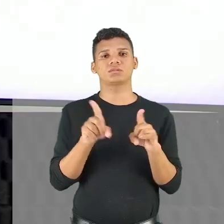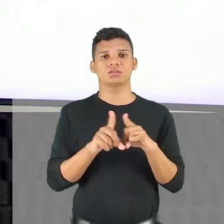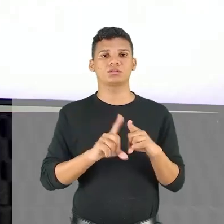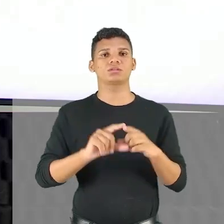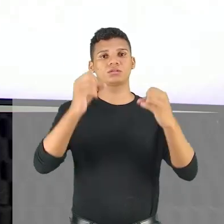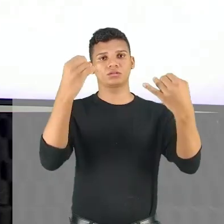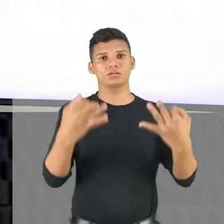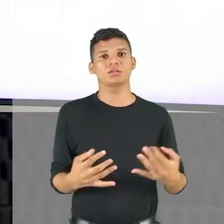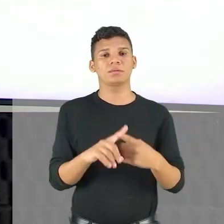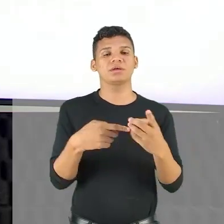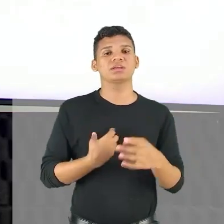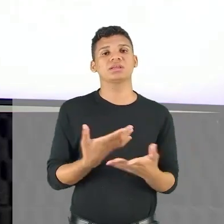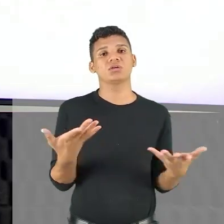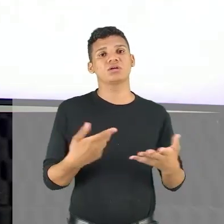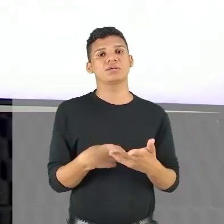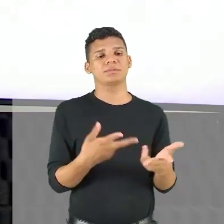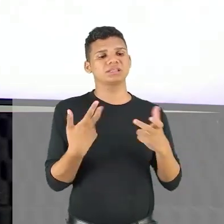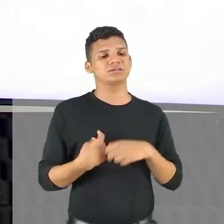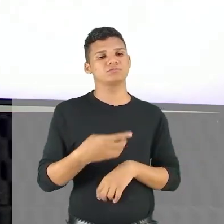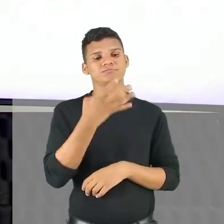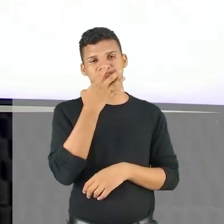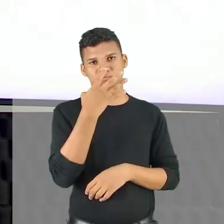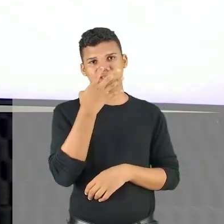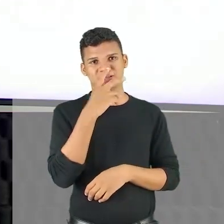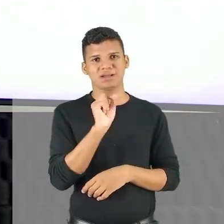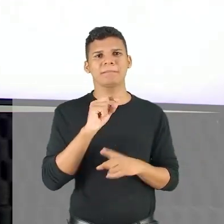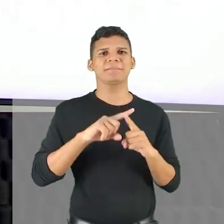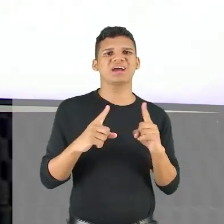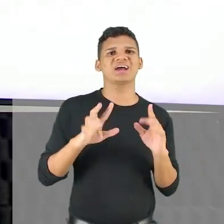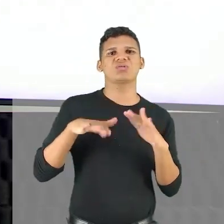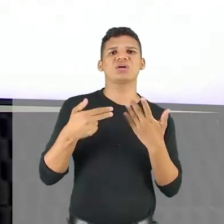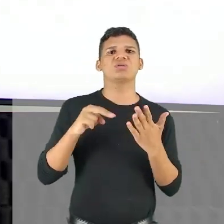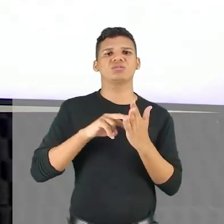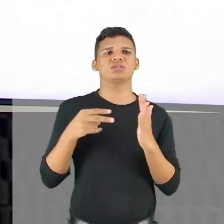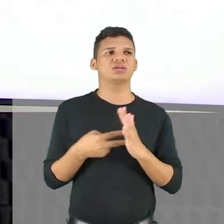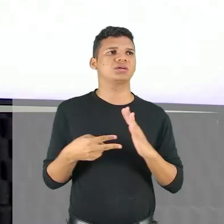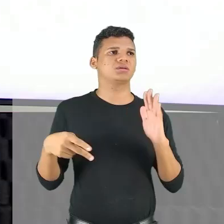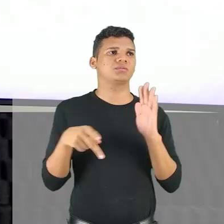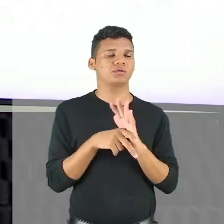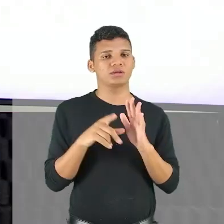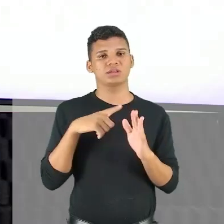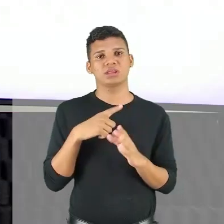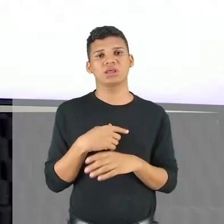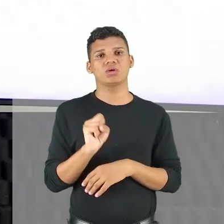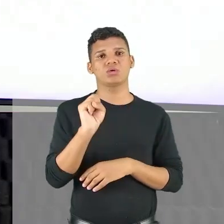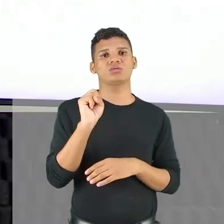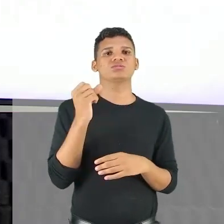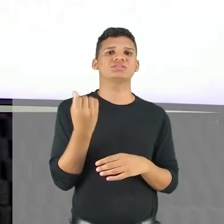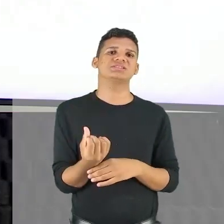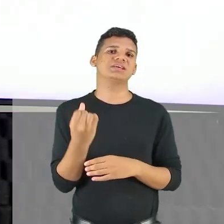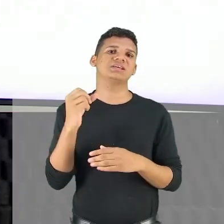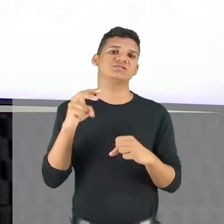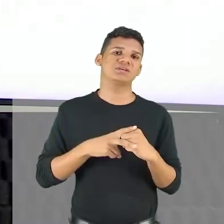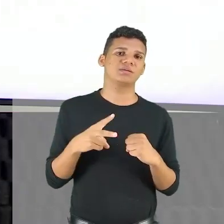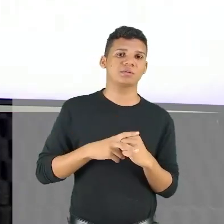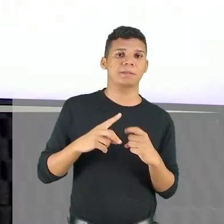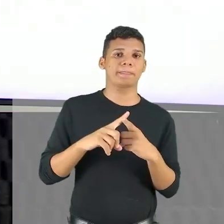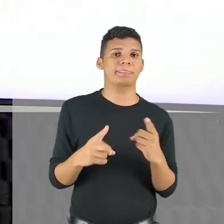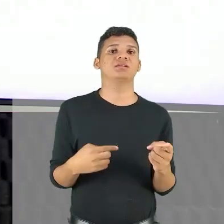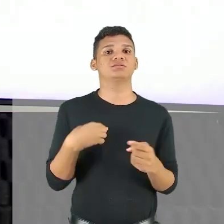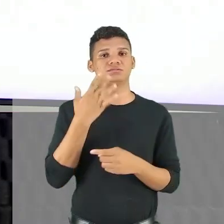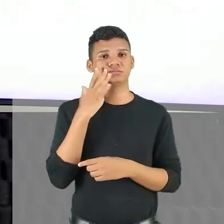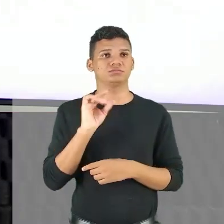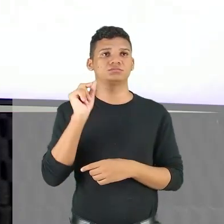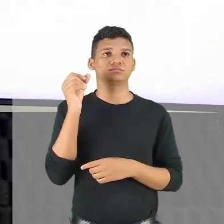fazer a questão. Olha que interessante. Qual o conceito do verbos de câmbio na língua espanhola? Existem 8, 6 verbos, alguns verbos, eu não vou ser exato